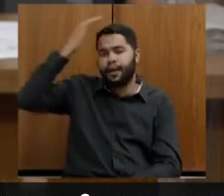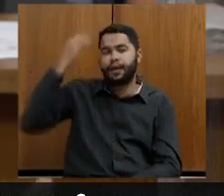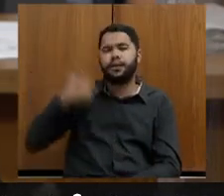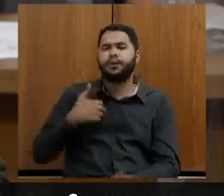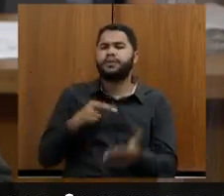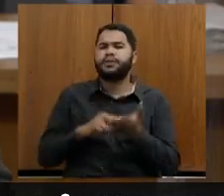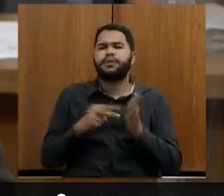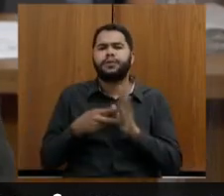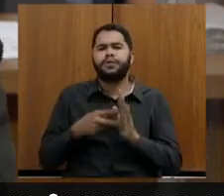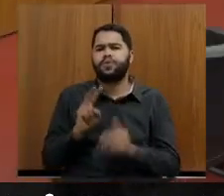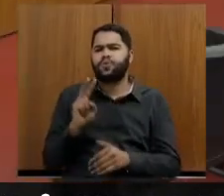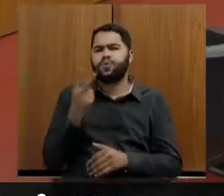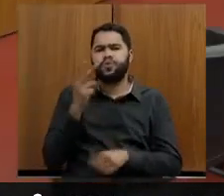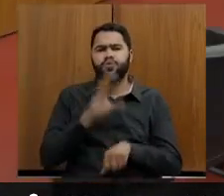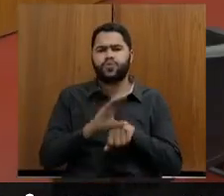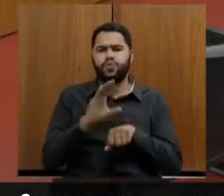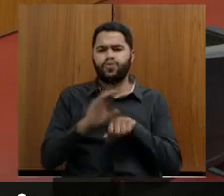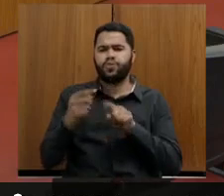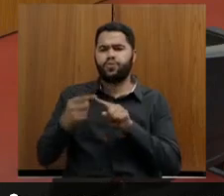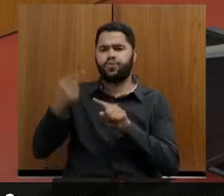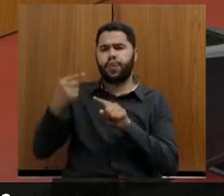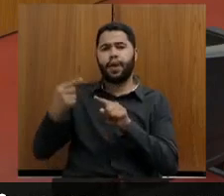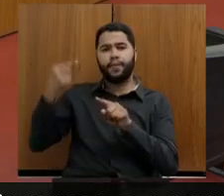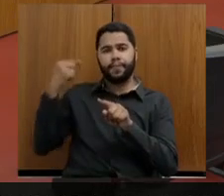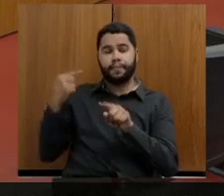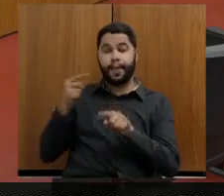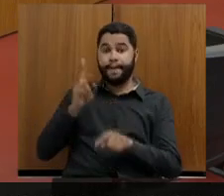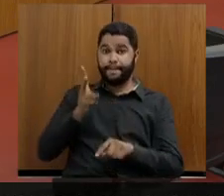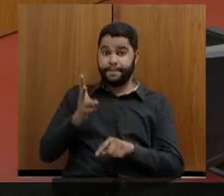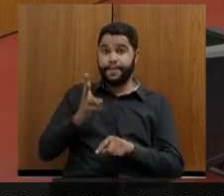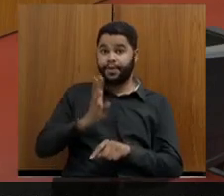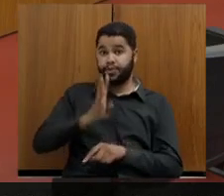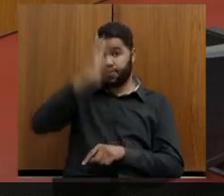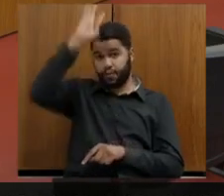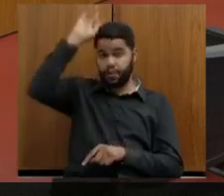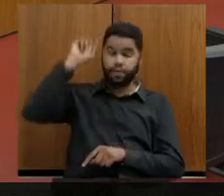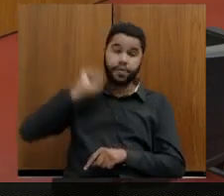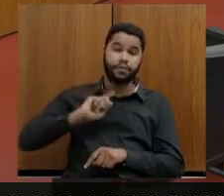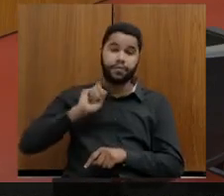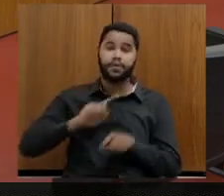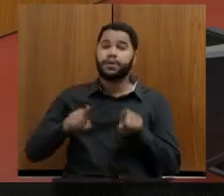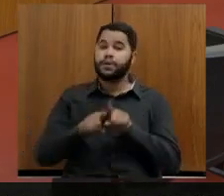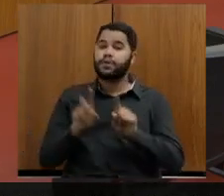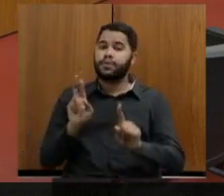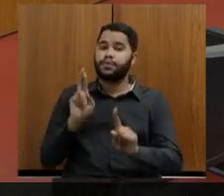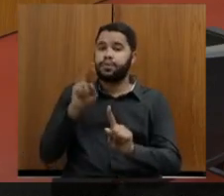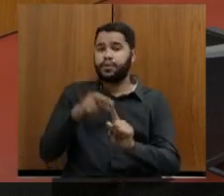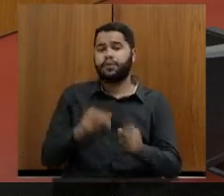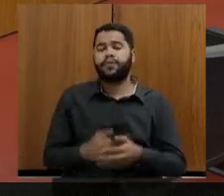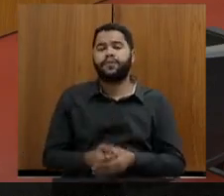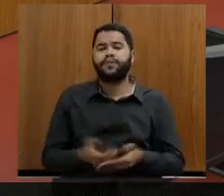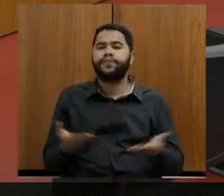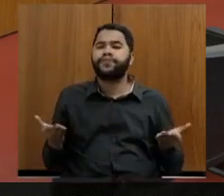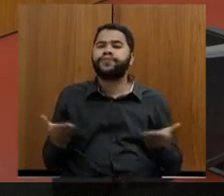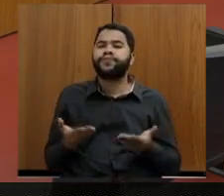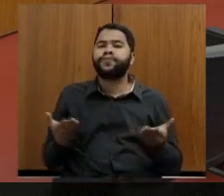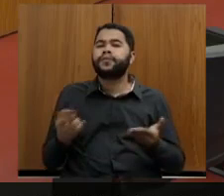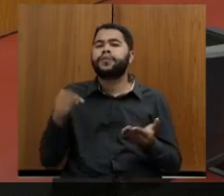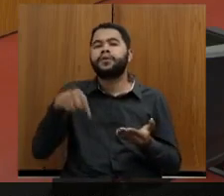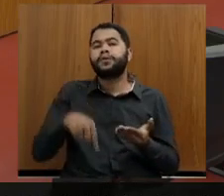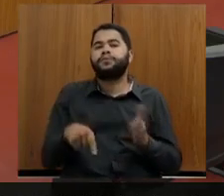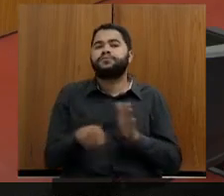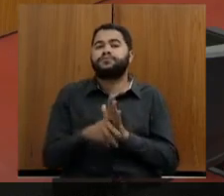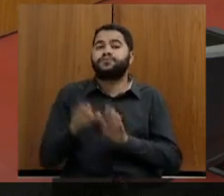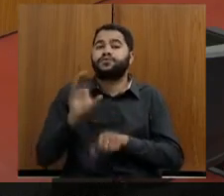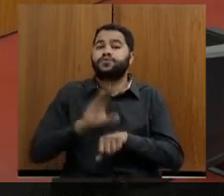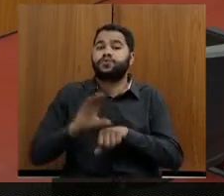quero dizer com esses dois últimos cursos é que esse mesmo vão ter um Militar de Minas Gerais ele é referência Hoje nós estamos aqui